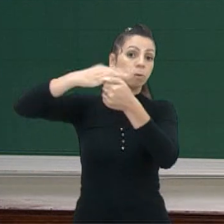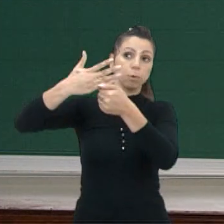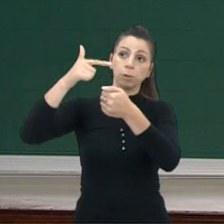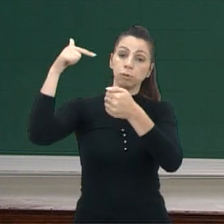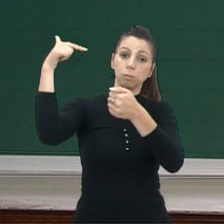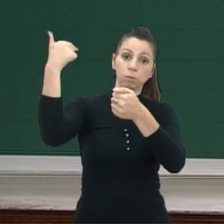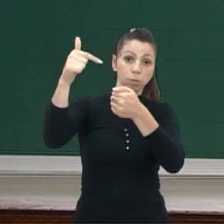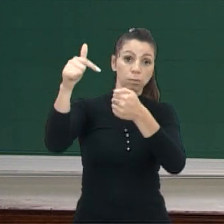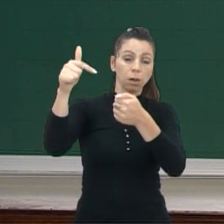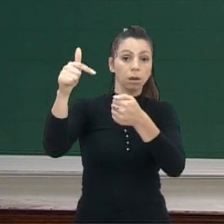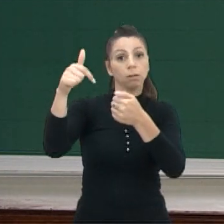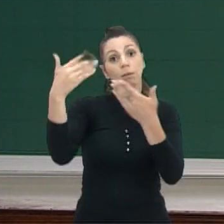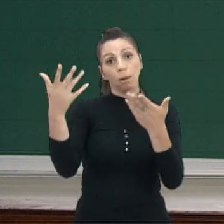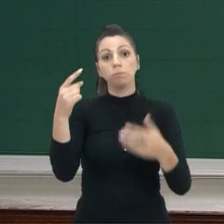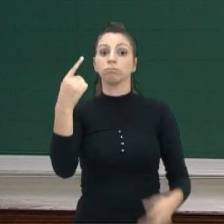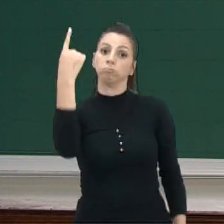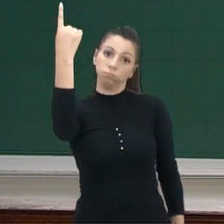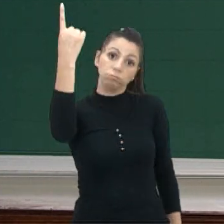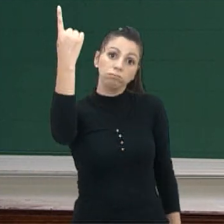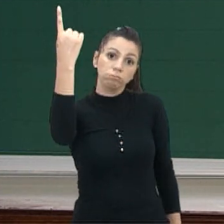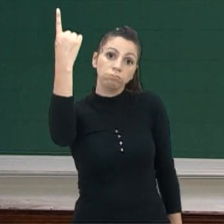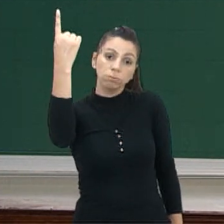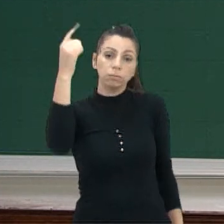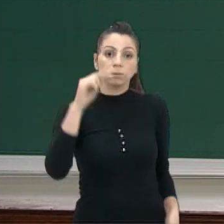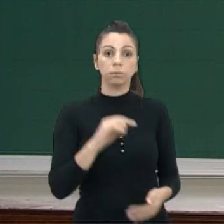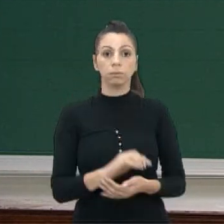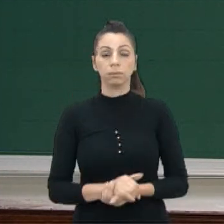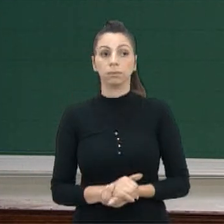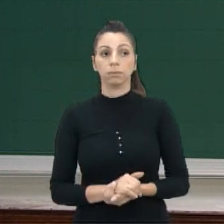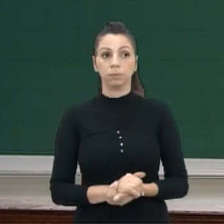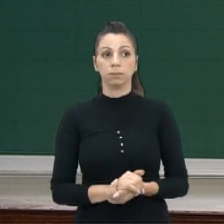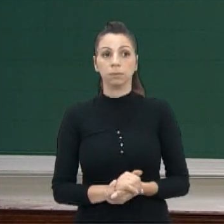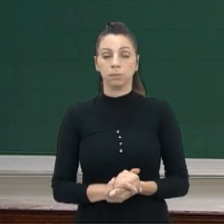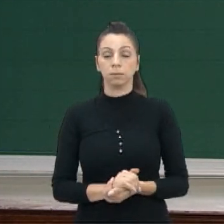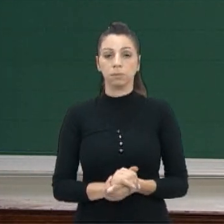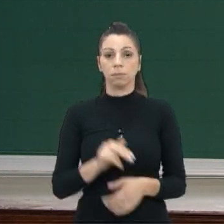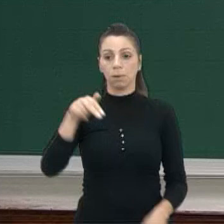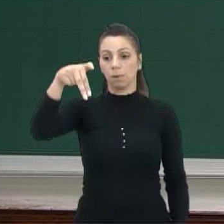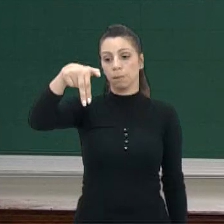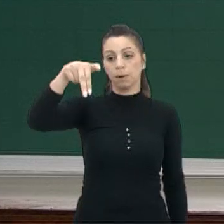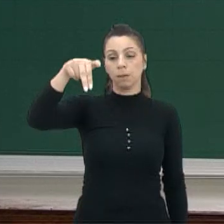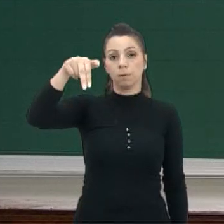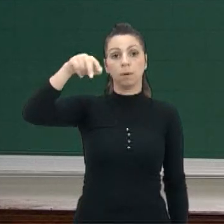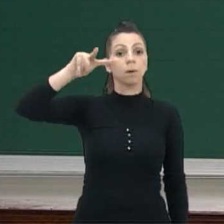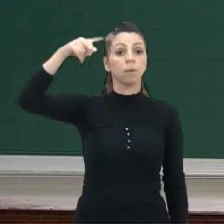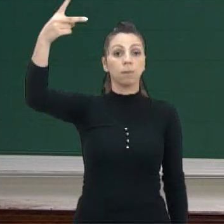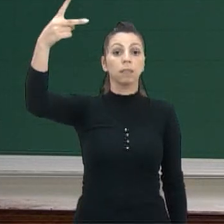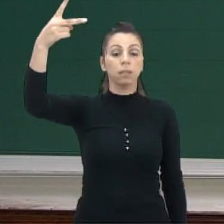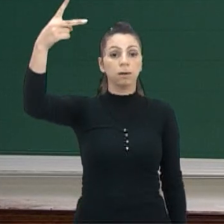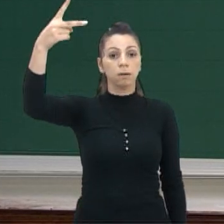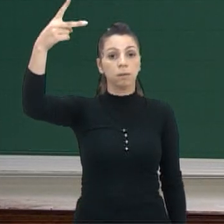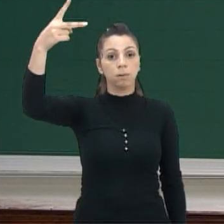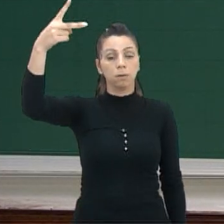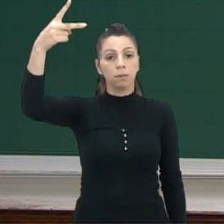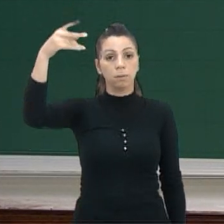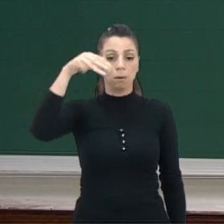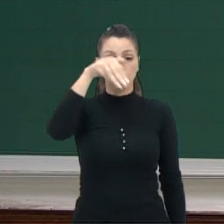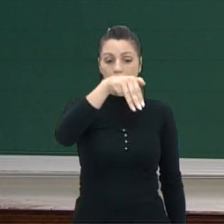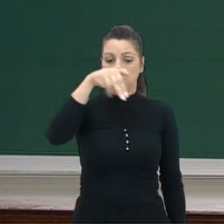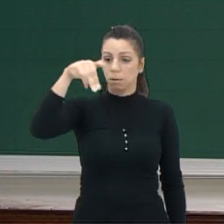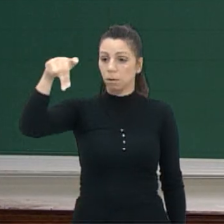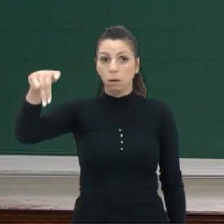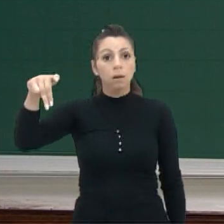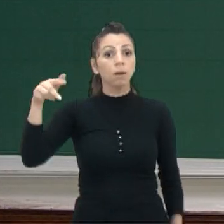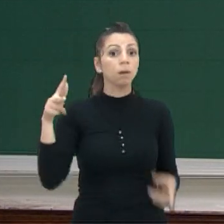está elevado a 1, já que esse expoente não aparece. E o n ao quadrado aparece nos dois. Então, a parte literal é a mesma, só a ordem que